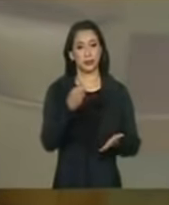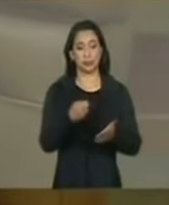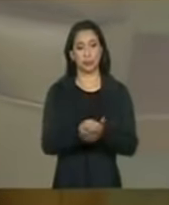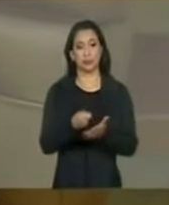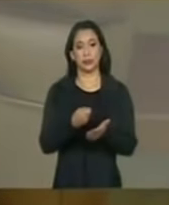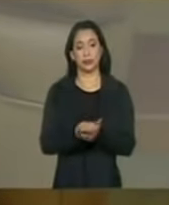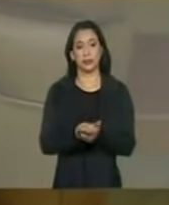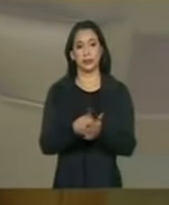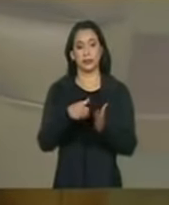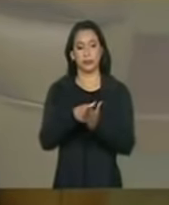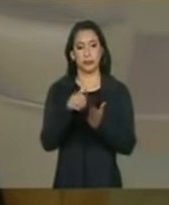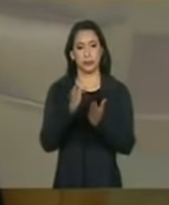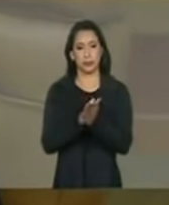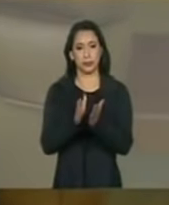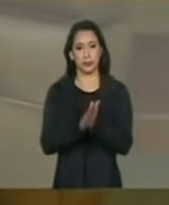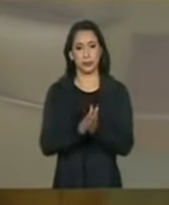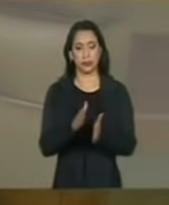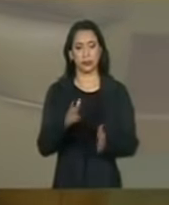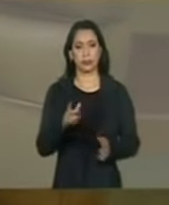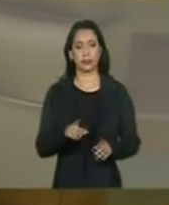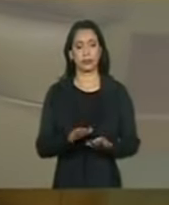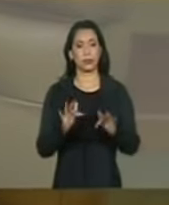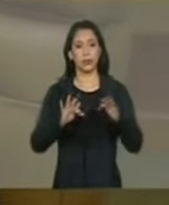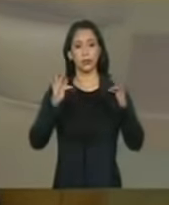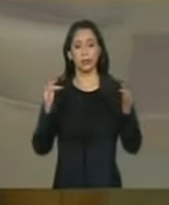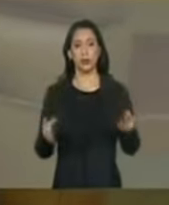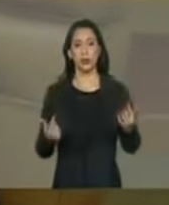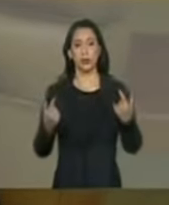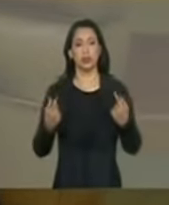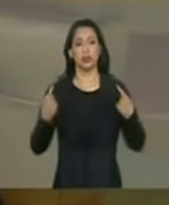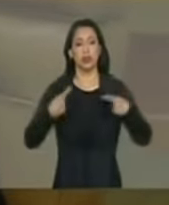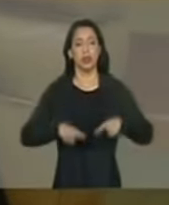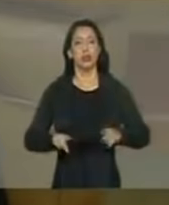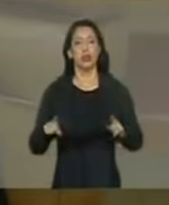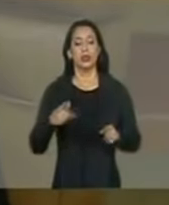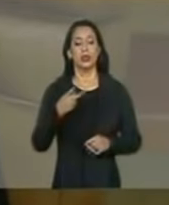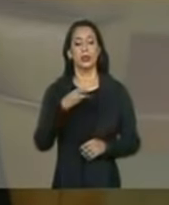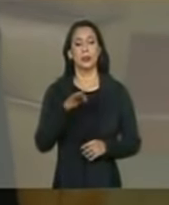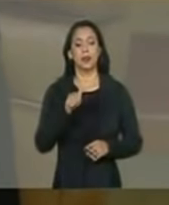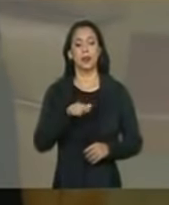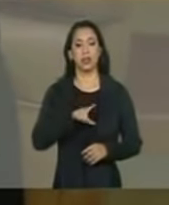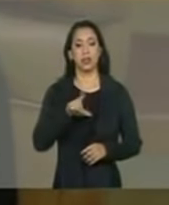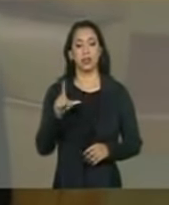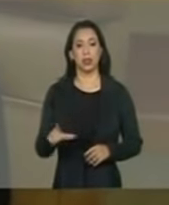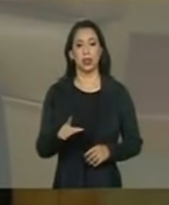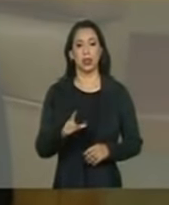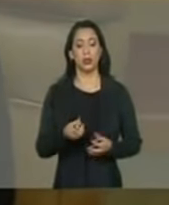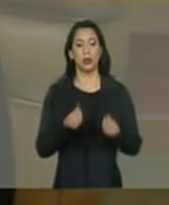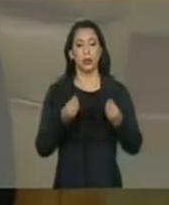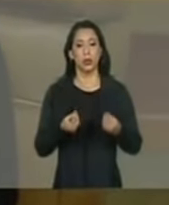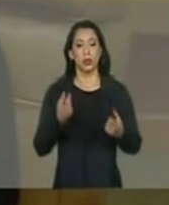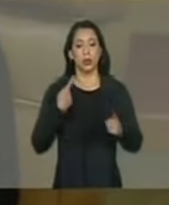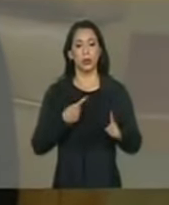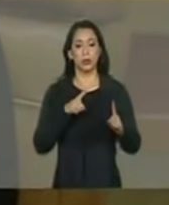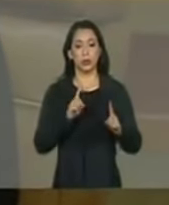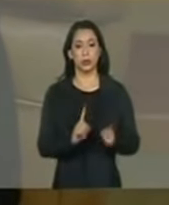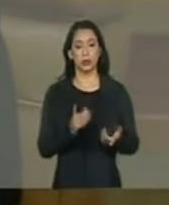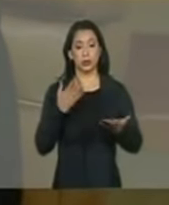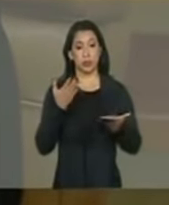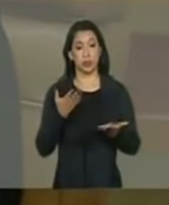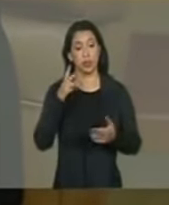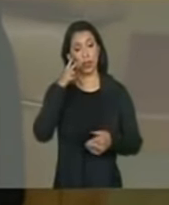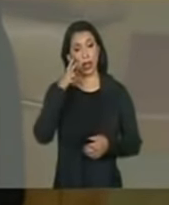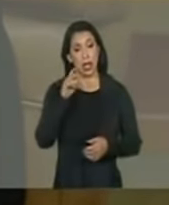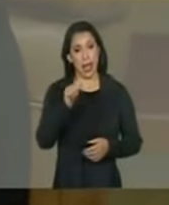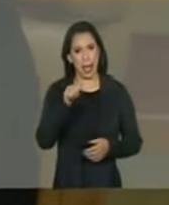de multa ainda que por uma simples contravenção penal ou por um delito o delito de ameaça que é um crime